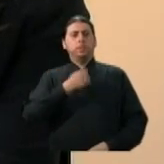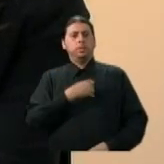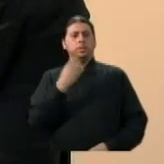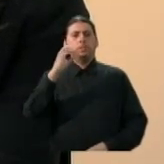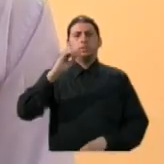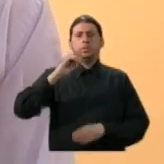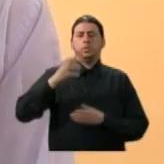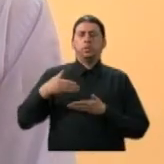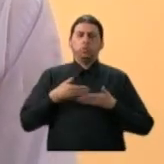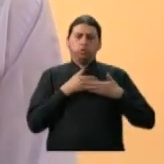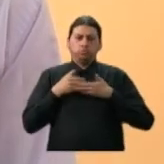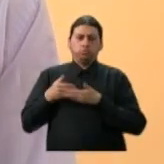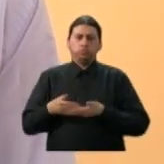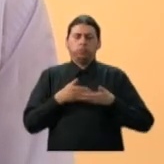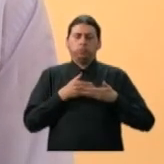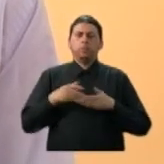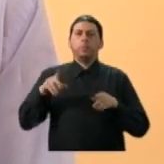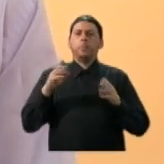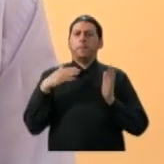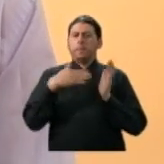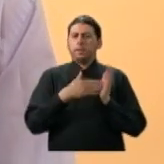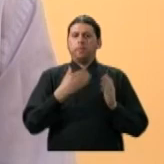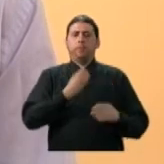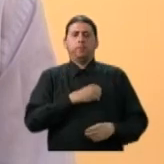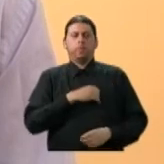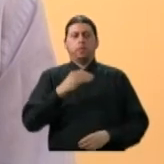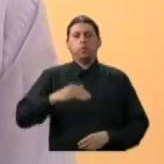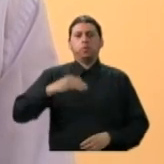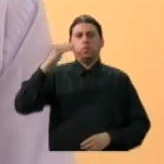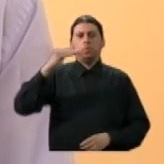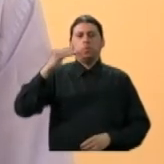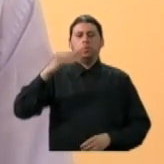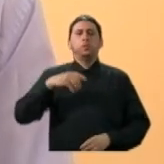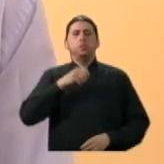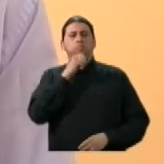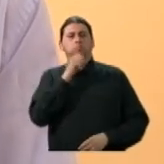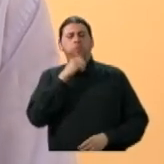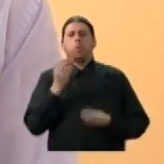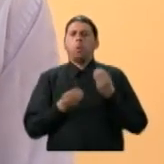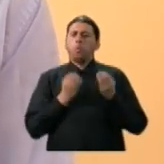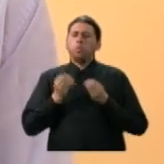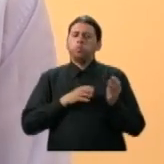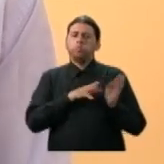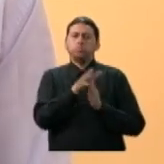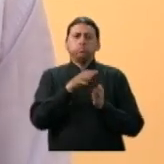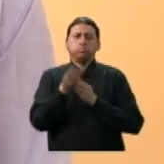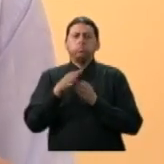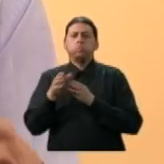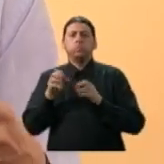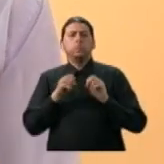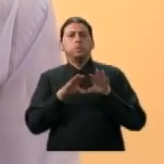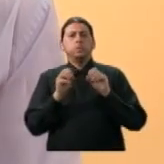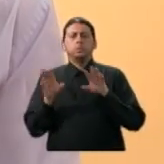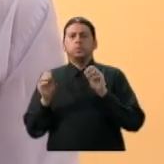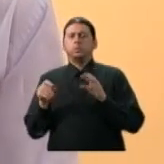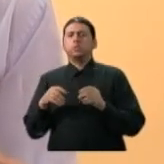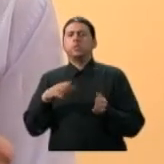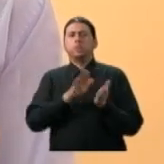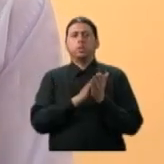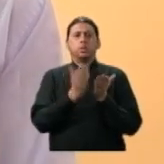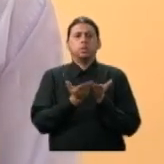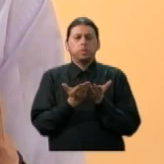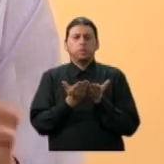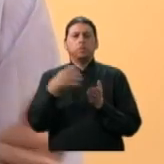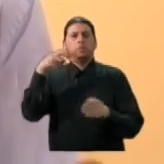a vida adulta, até a terceira idade. Como é que se orienta, né? Atenção a esse calendário, a carteira de vacinação